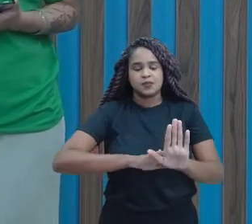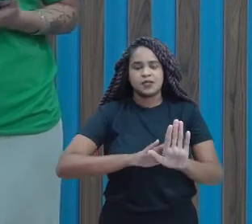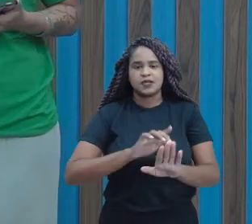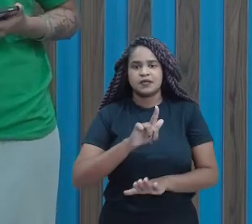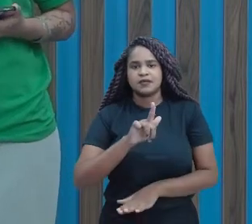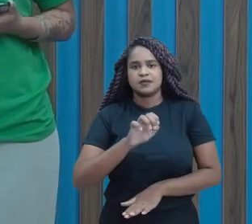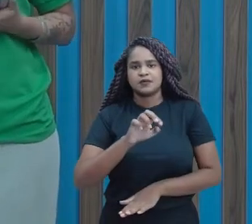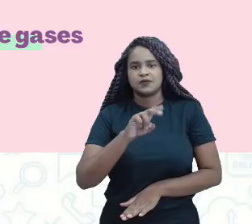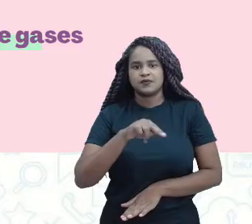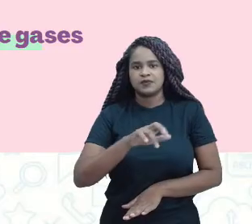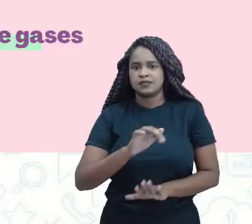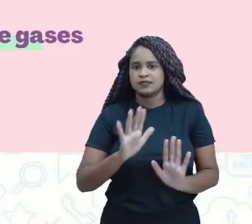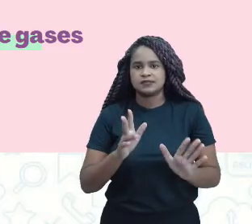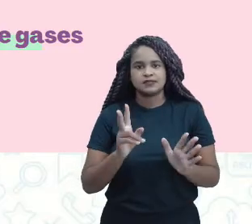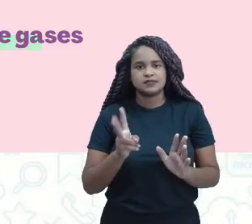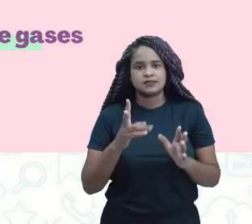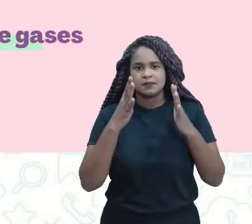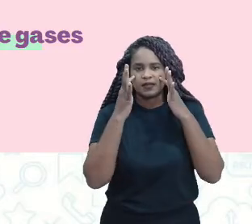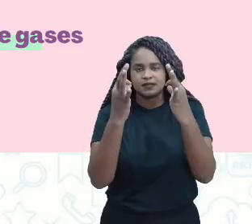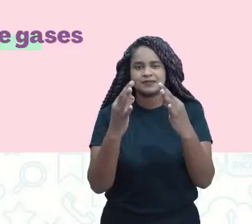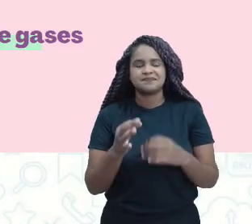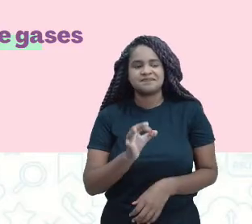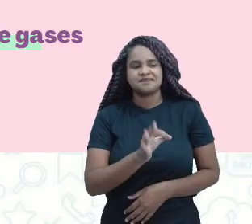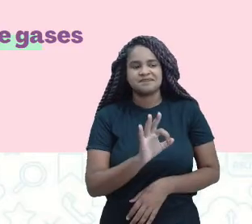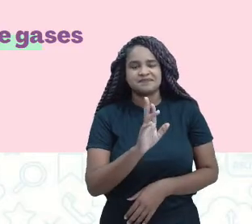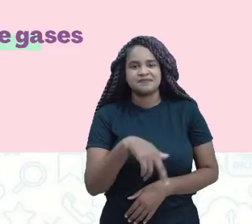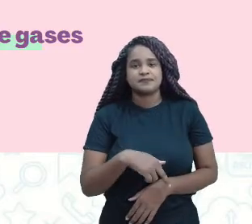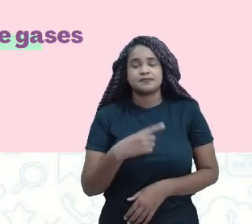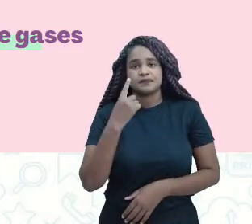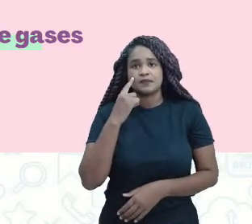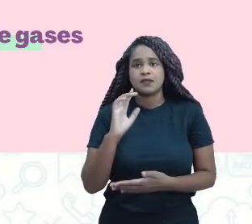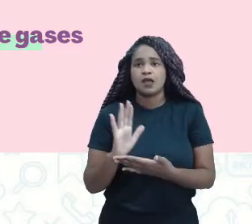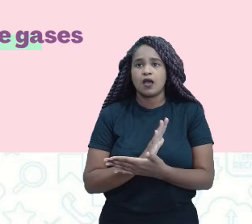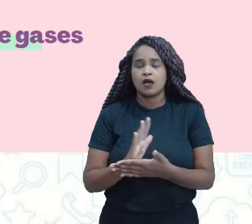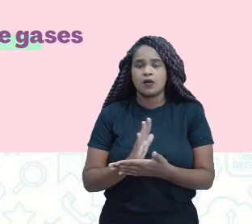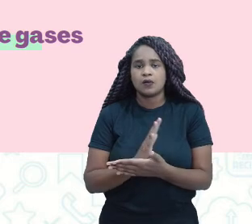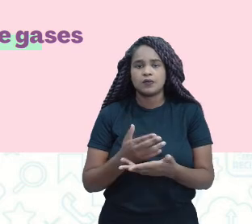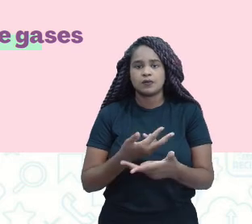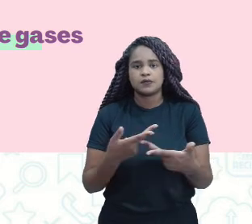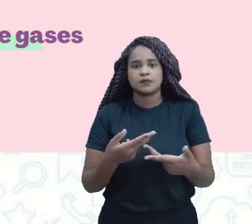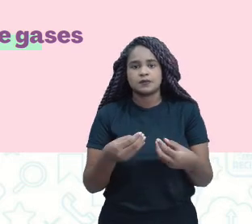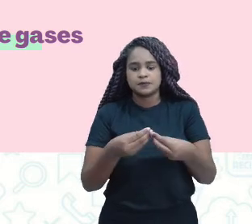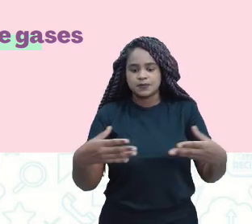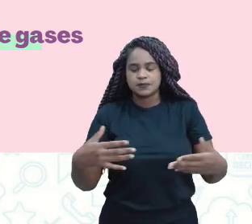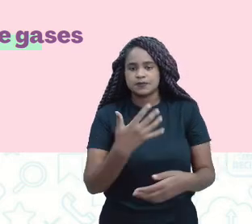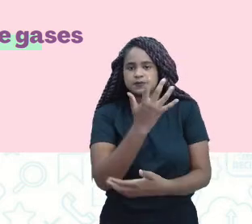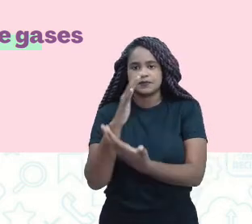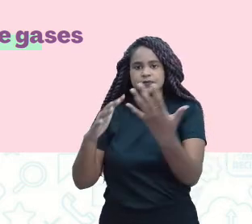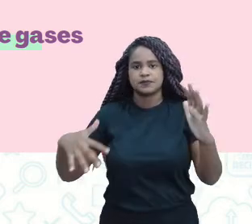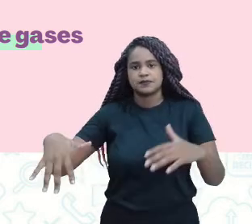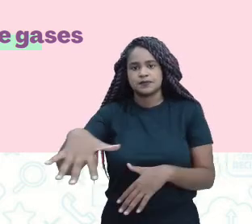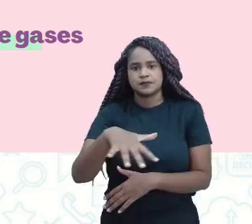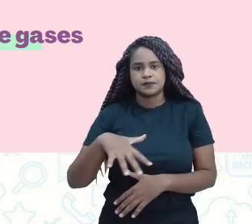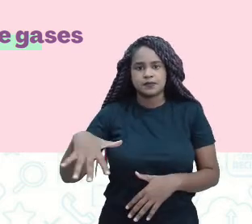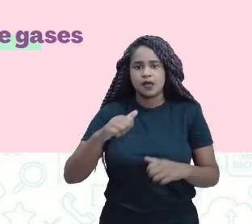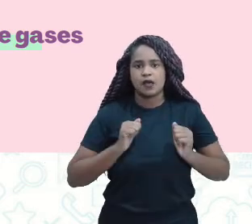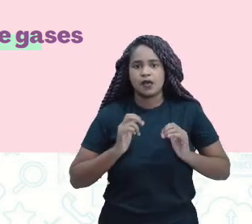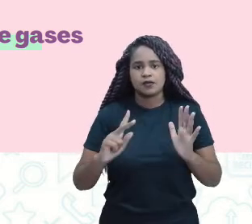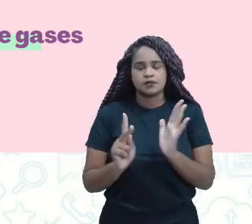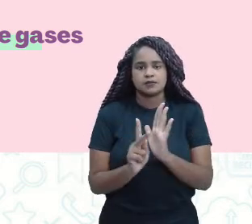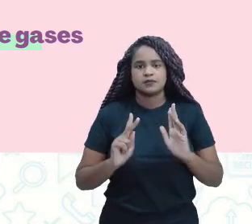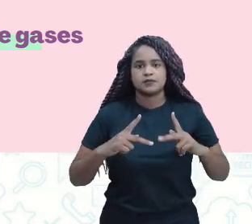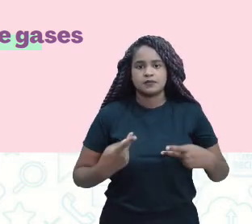Exato. Algumas formas de degradação do meio ambiente, né? Através das ações humanas, né? Das